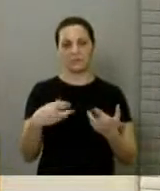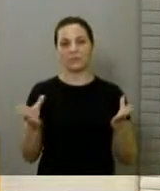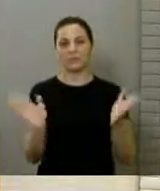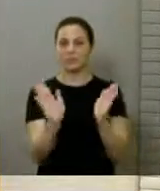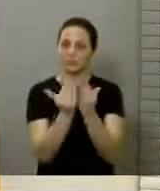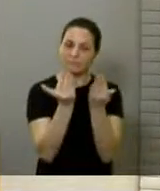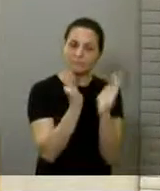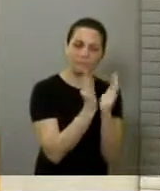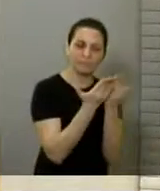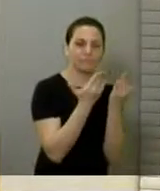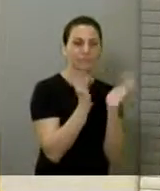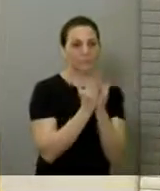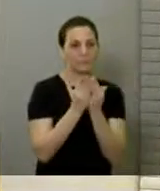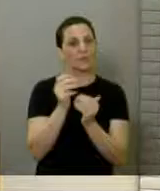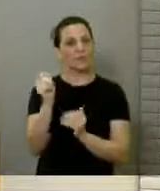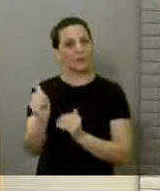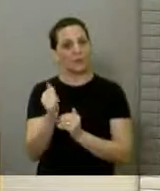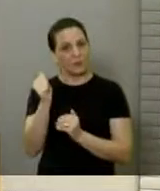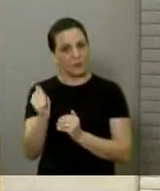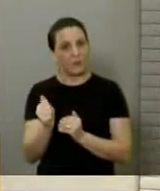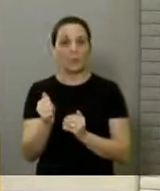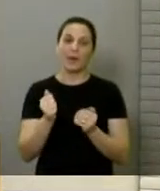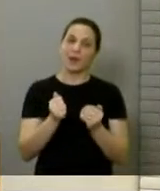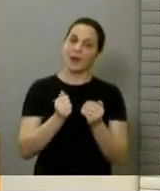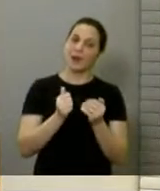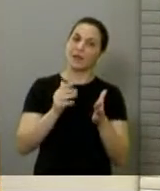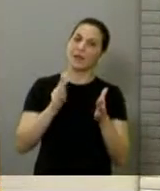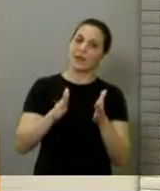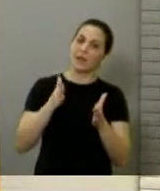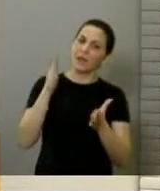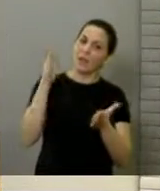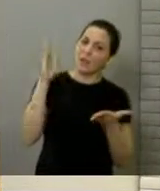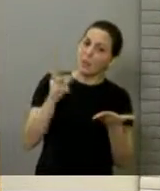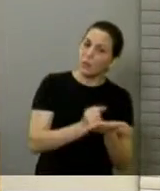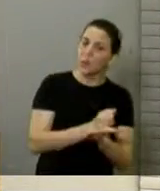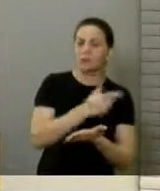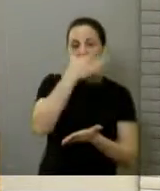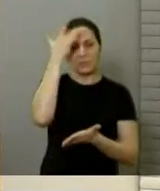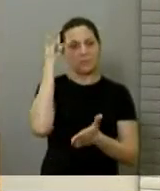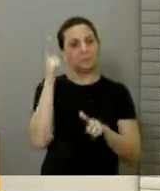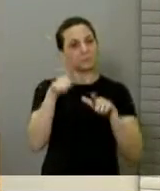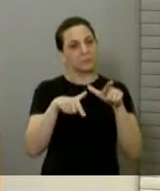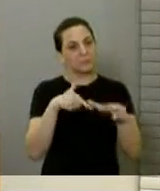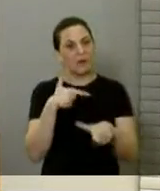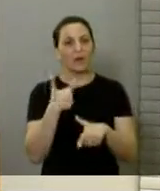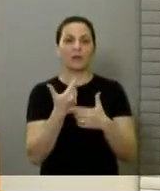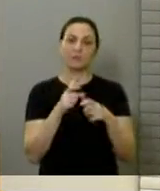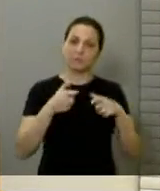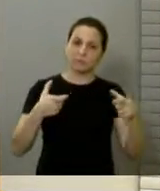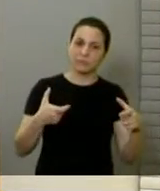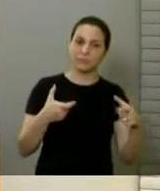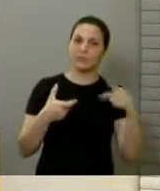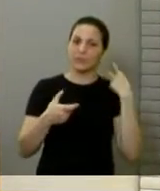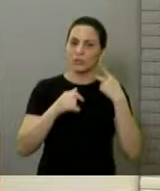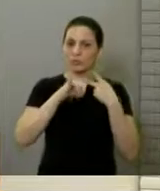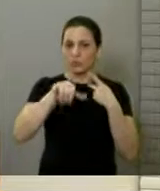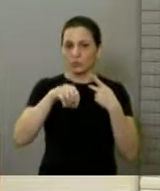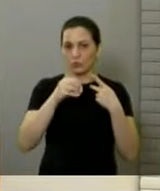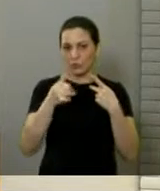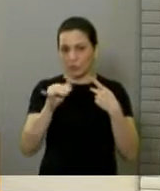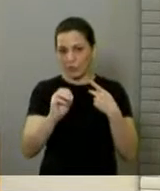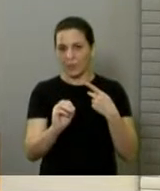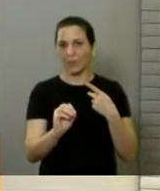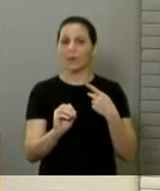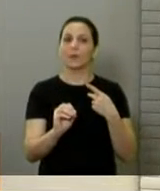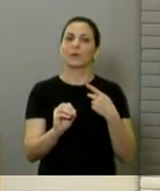tudo, tá? O desemprego em massa... Gostaria que o vereador também, João Farias, talvez não